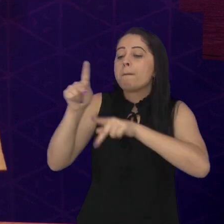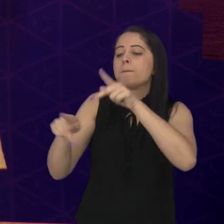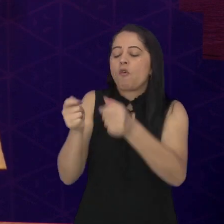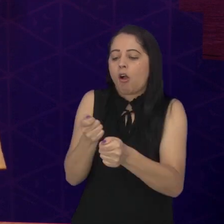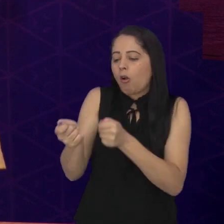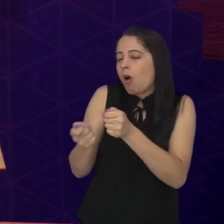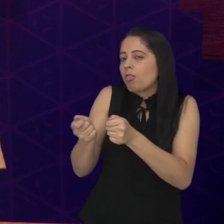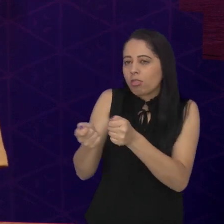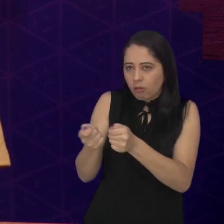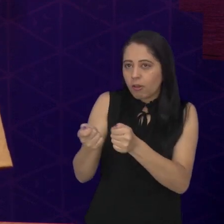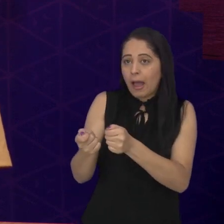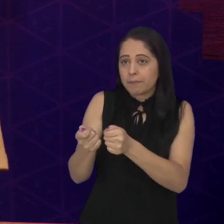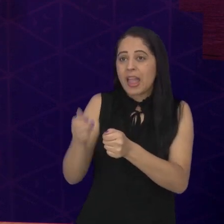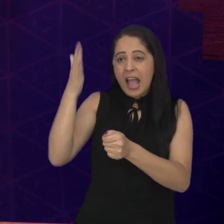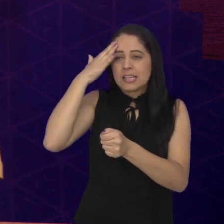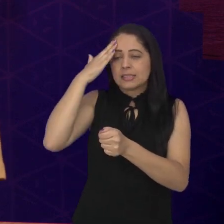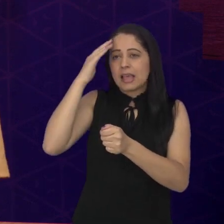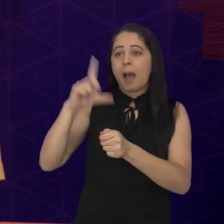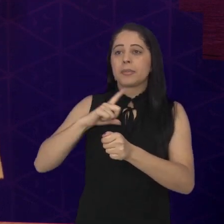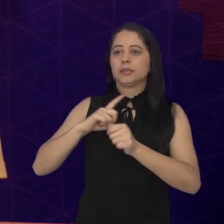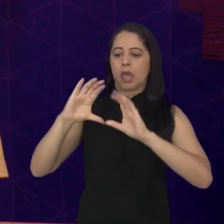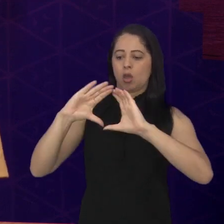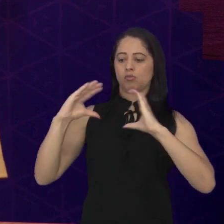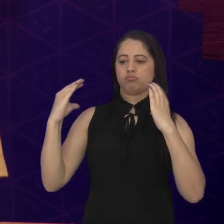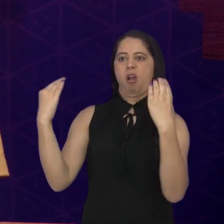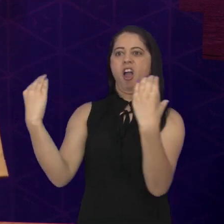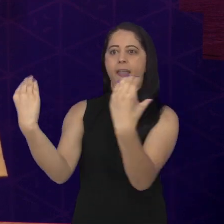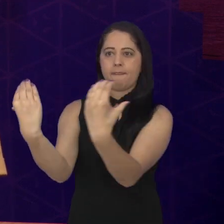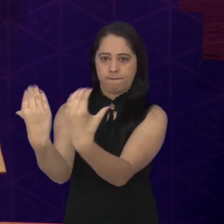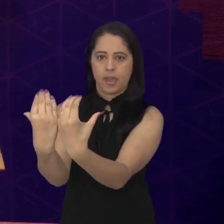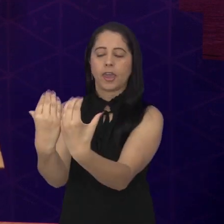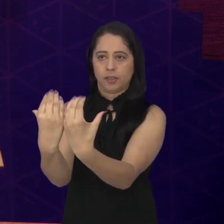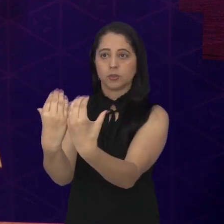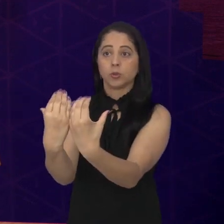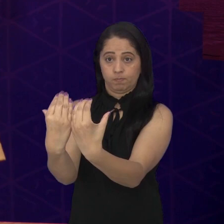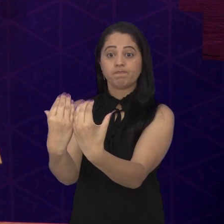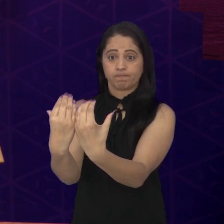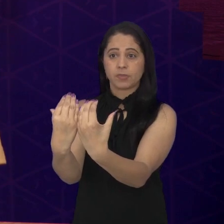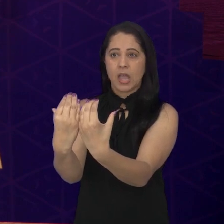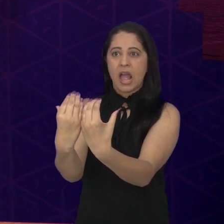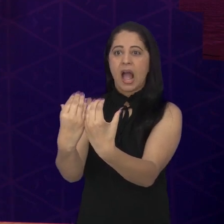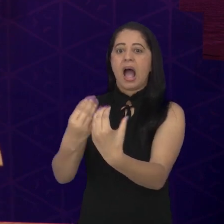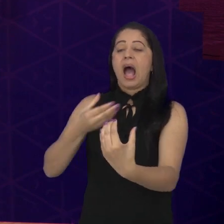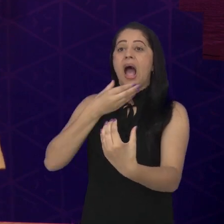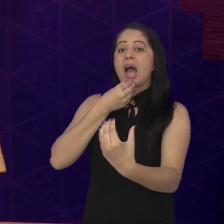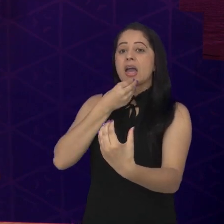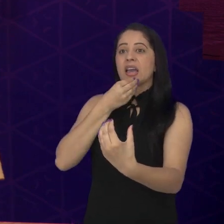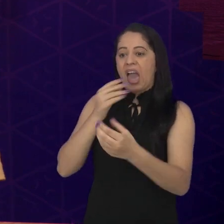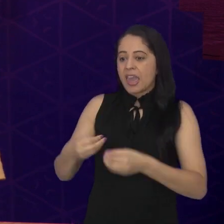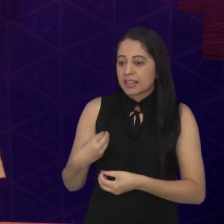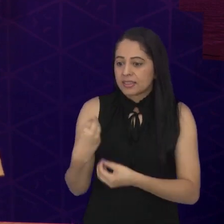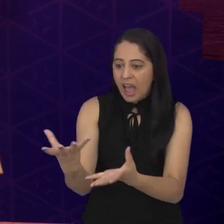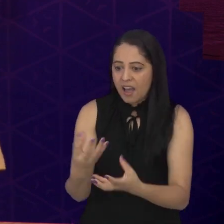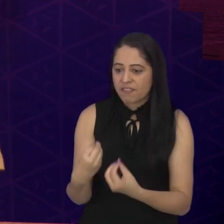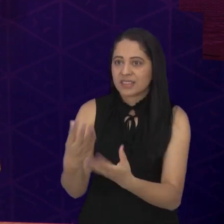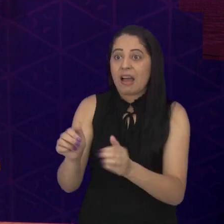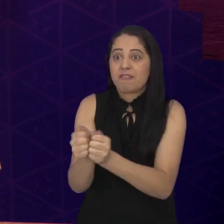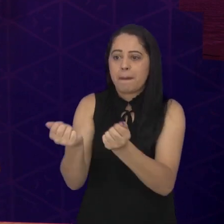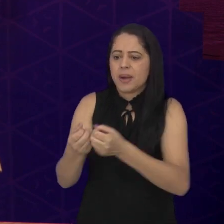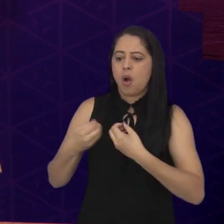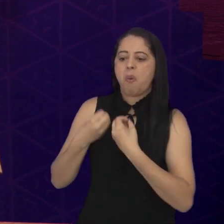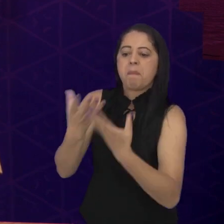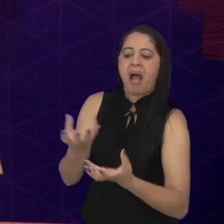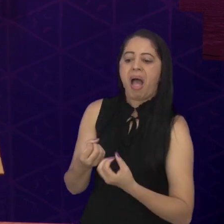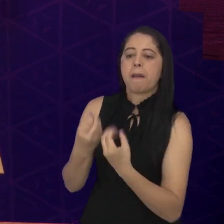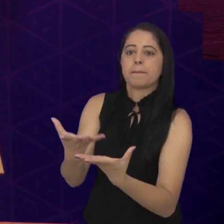né? Juntavam a galera toda lá no Coliseu, tinha lá a briga do pessoal, dava